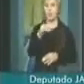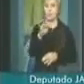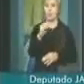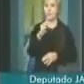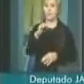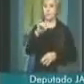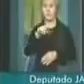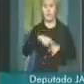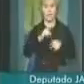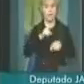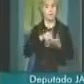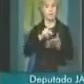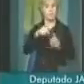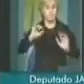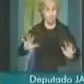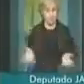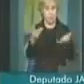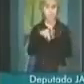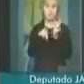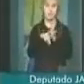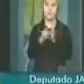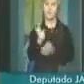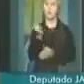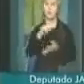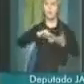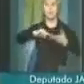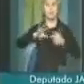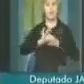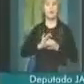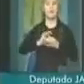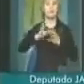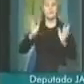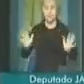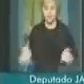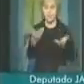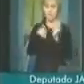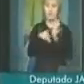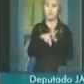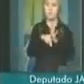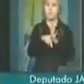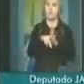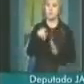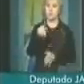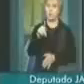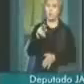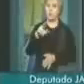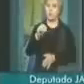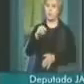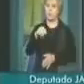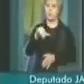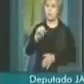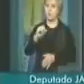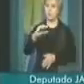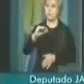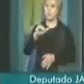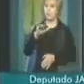é um estímulo ao homossexualismo, é um incentivo à promiscuidade. Ou